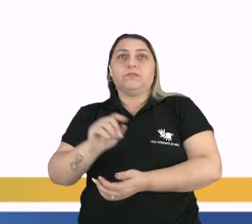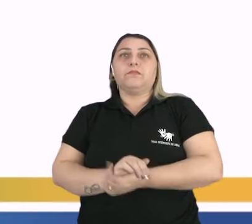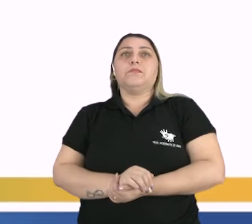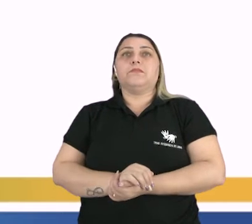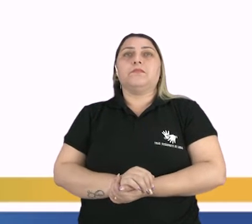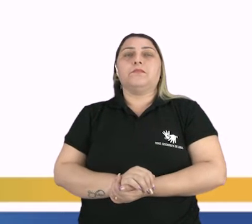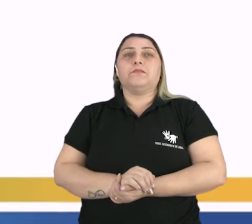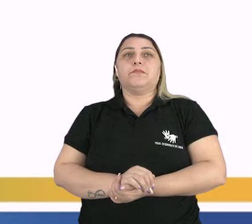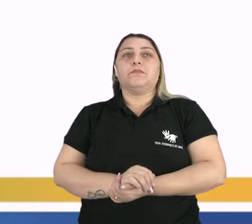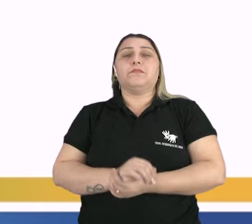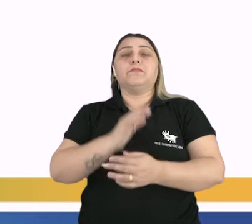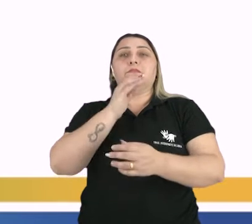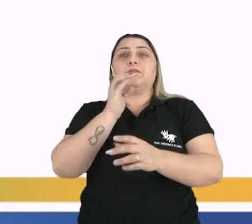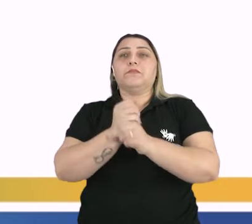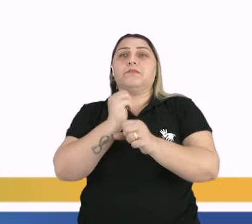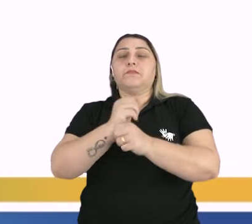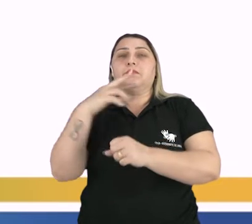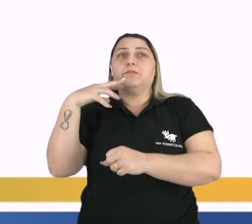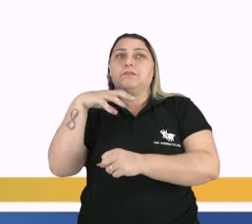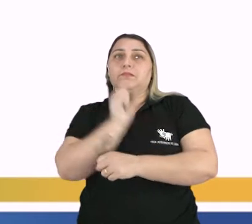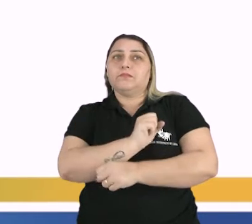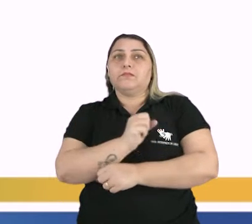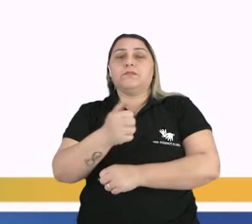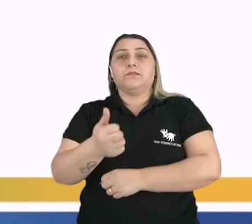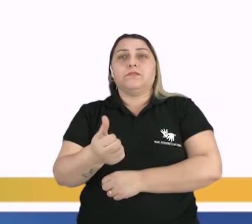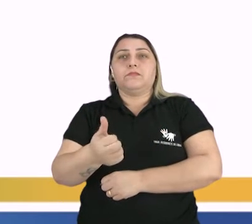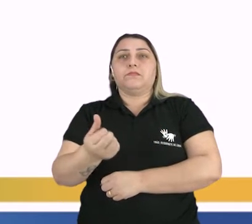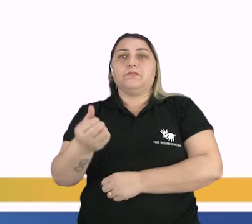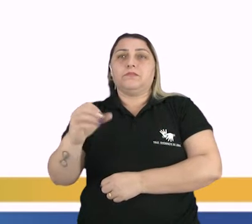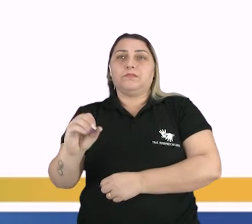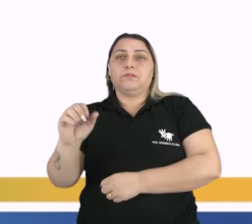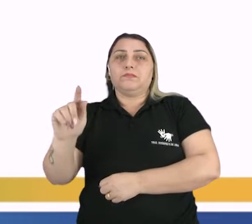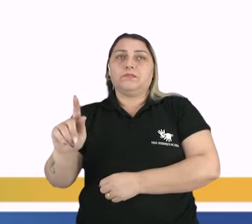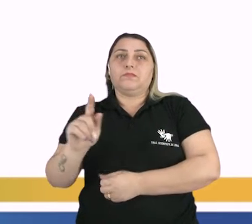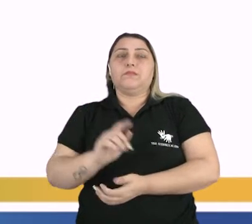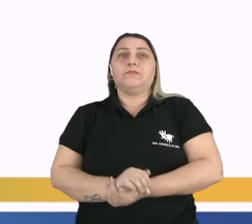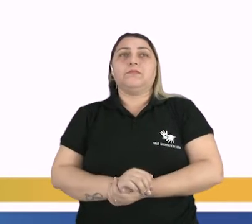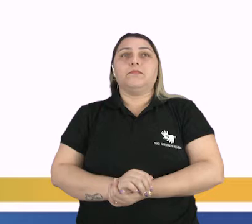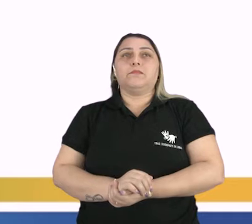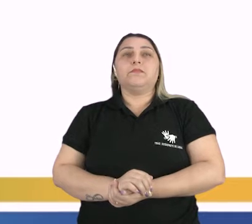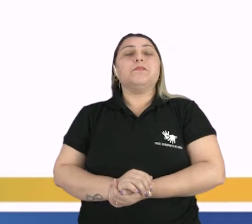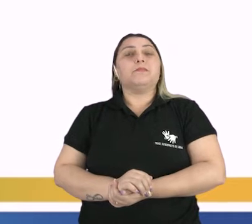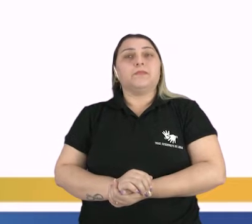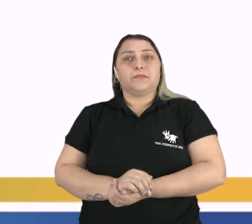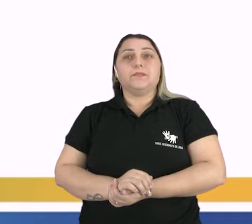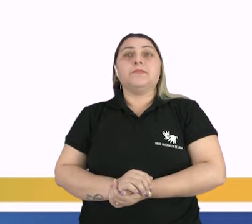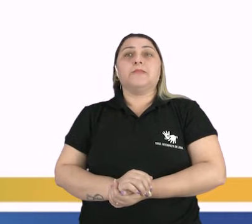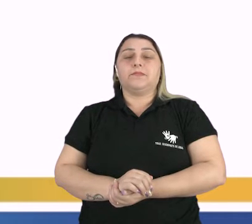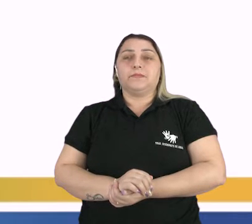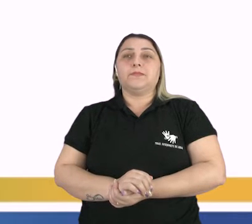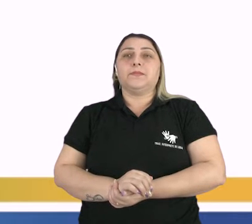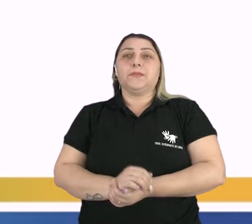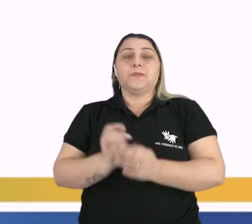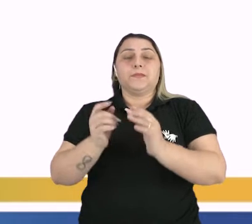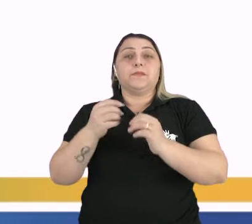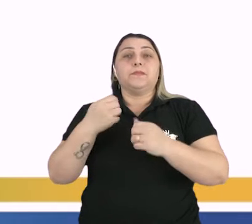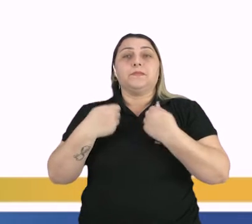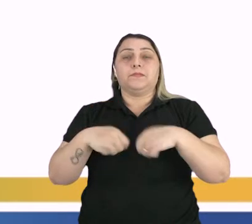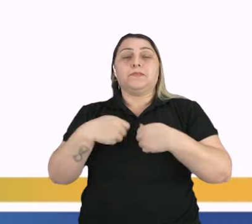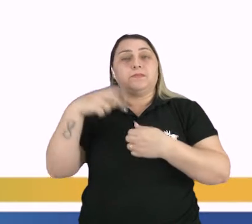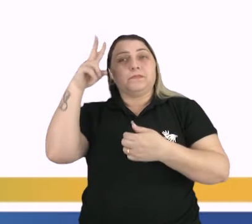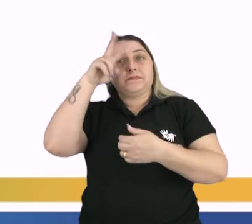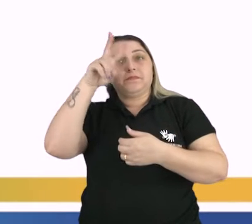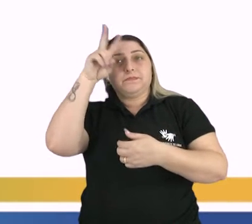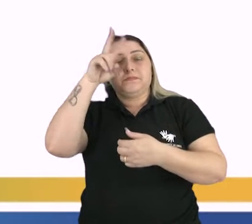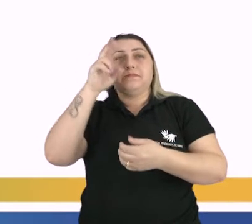20 vezes 8, o cálculo rapidamente você chega em 160. Então, essas noções são pré-requisitos, por isso que nós estamos